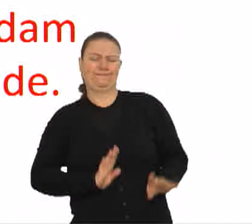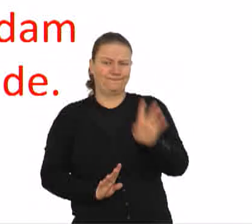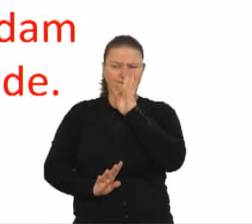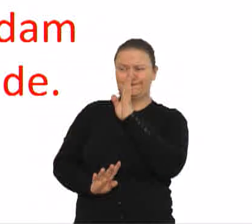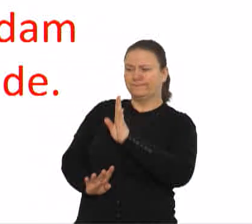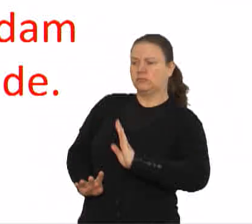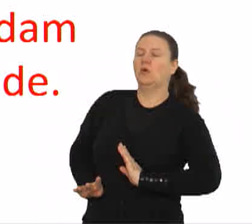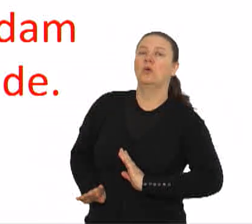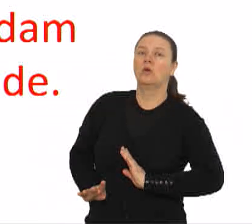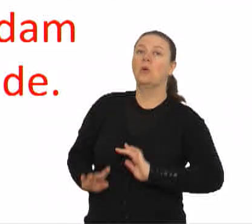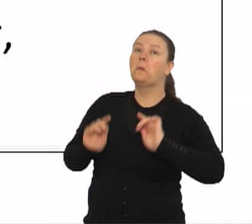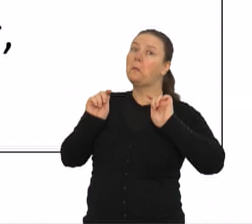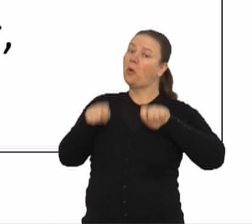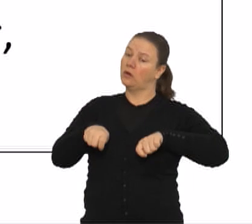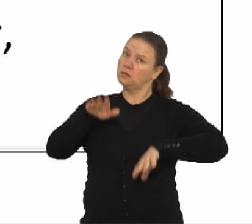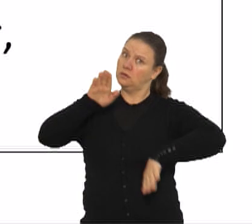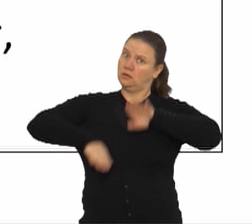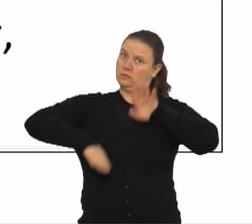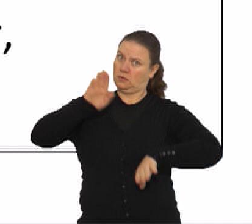no sentido literal.